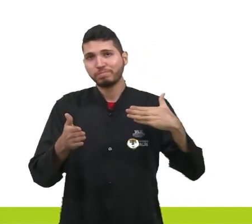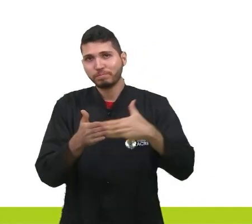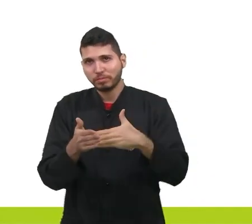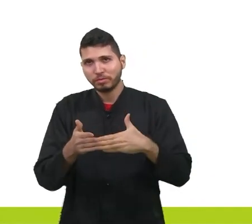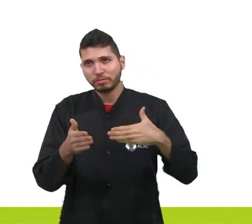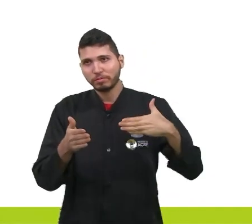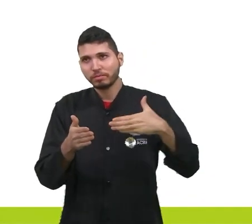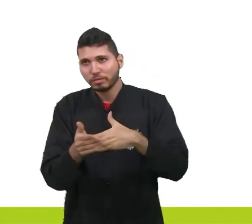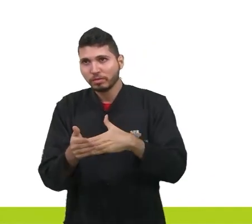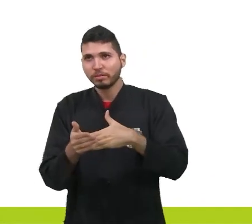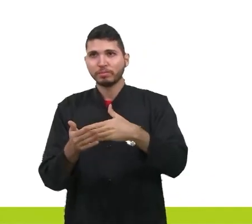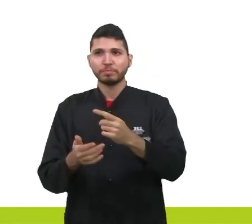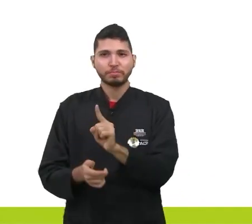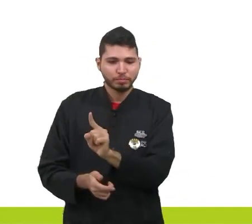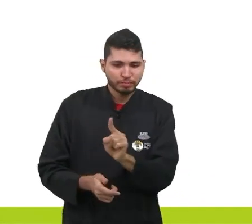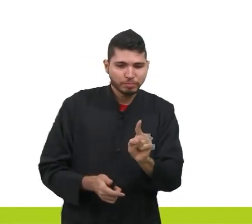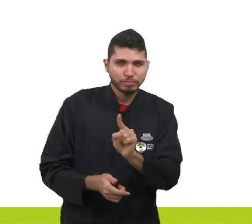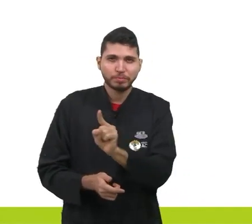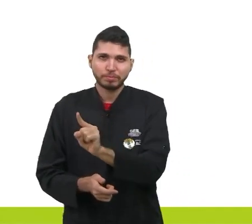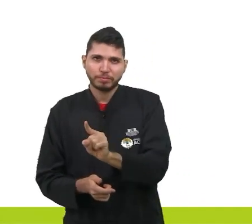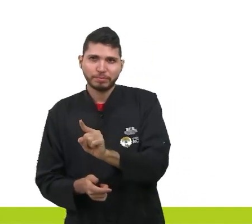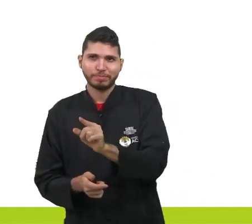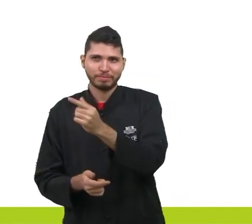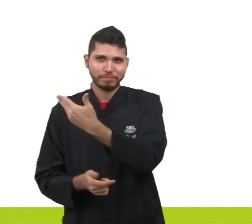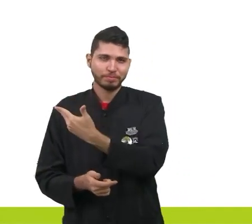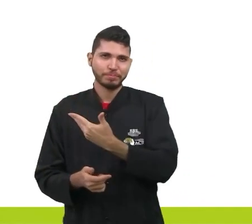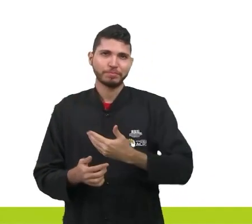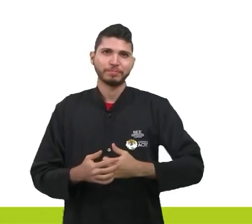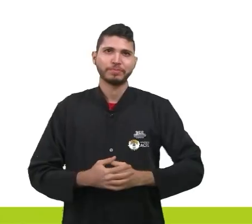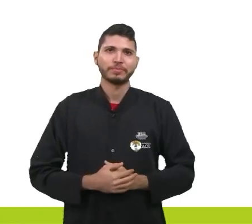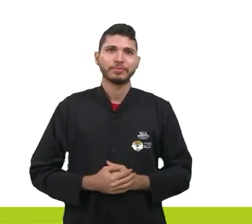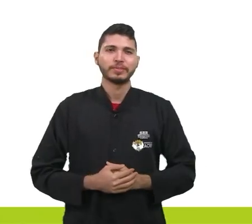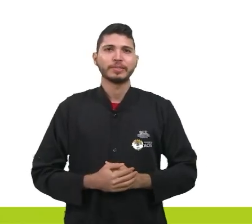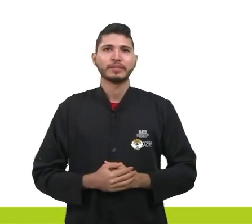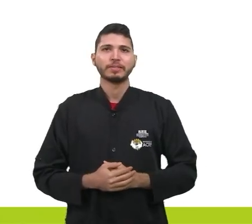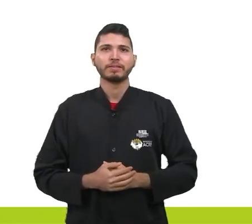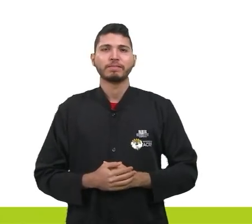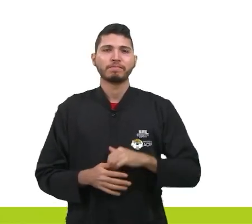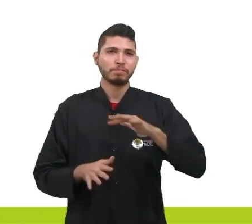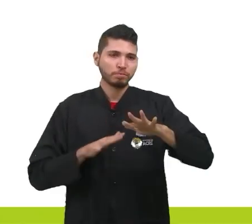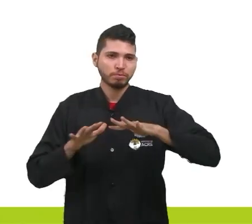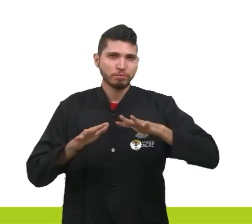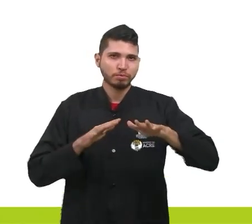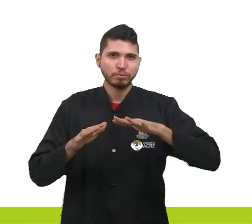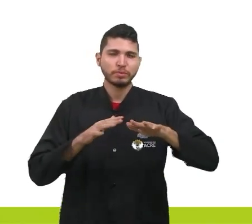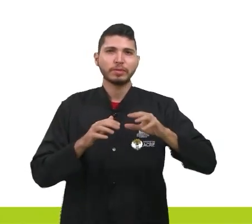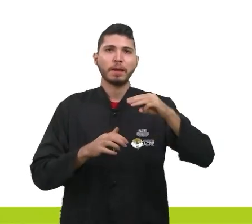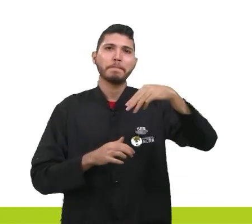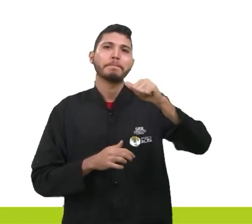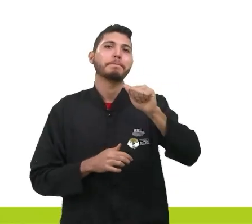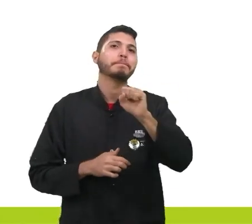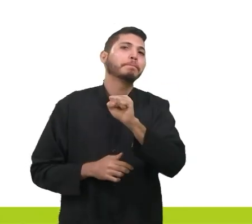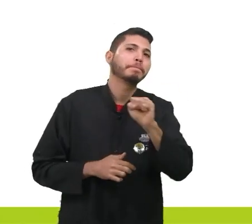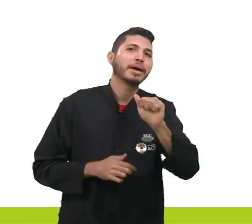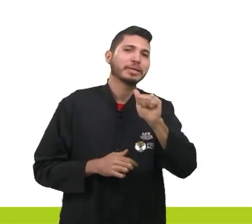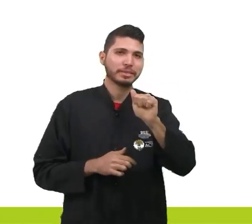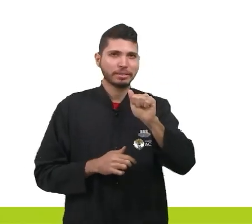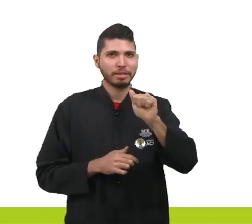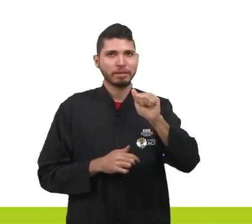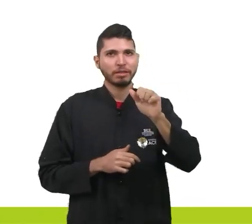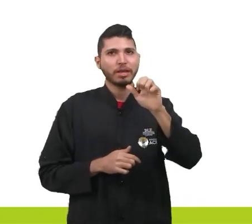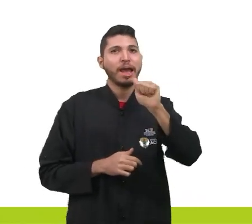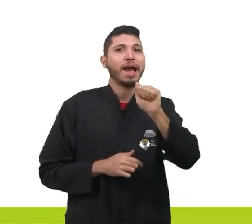palavras, pode facilitar ou impedir o que, professor? A circulação de massas de ar. ele pode